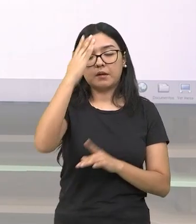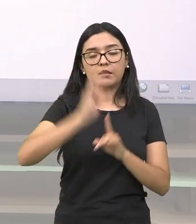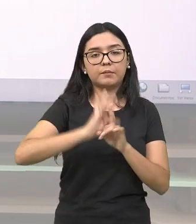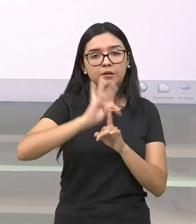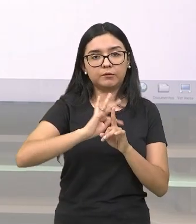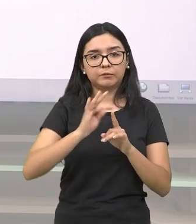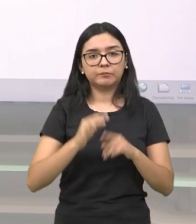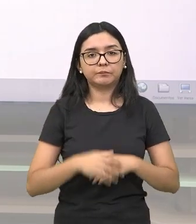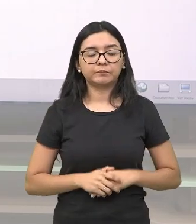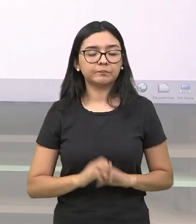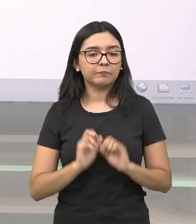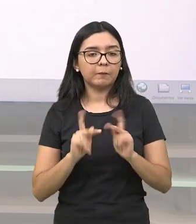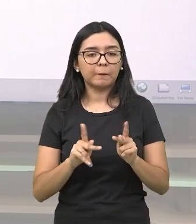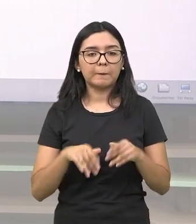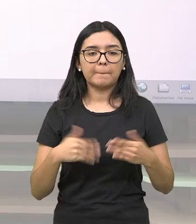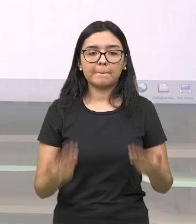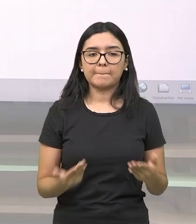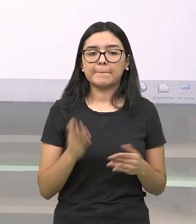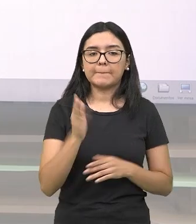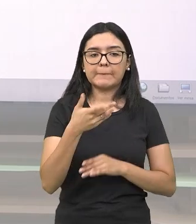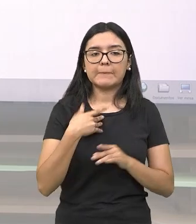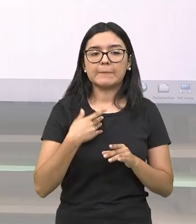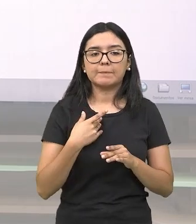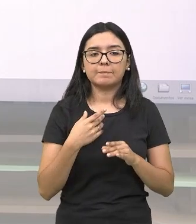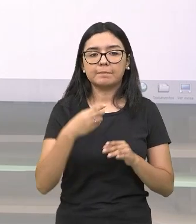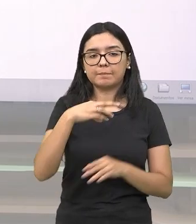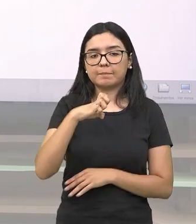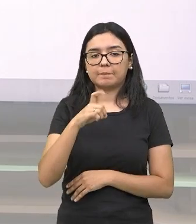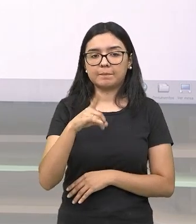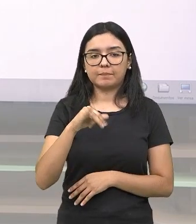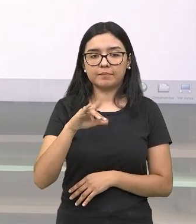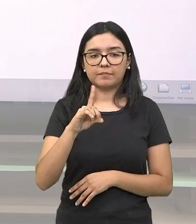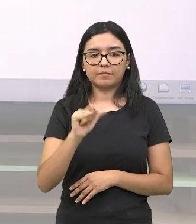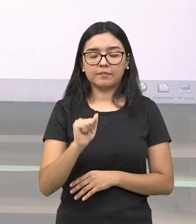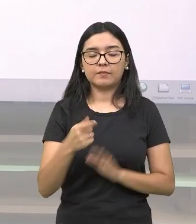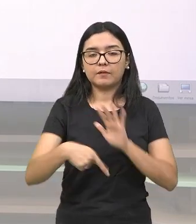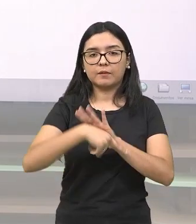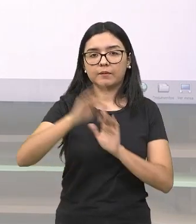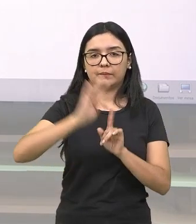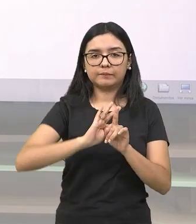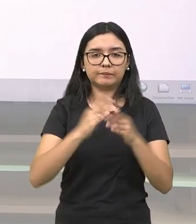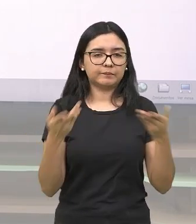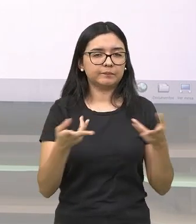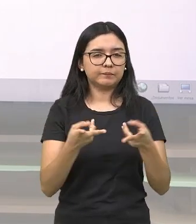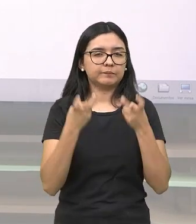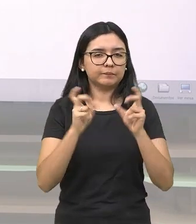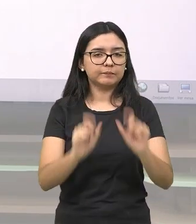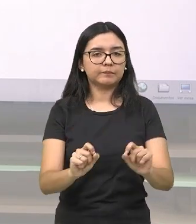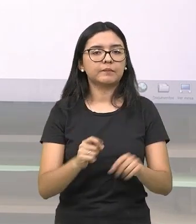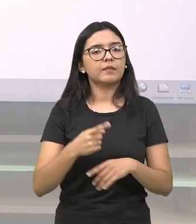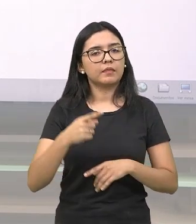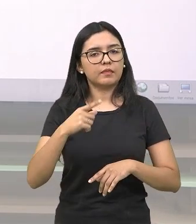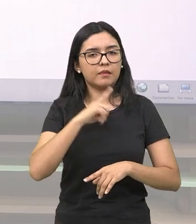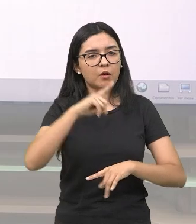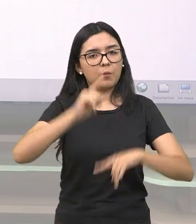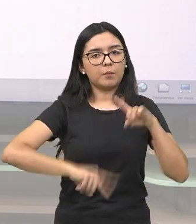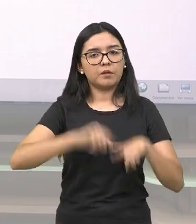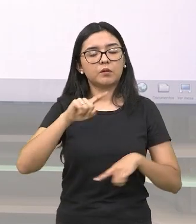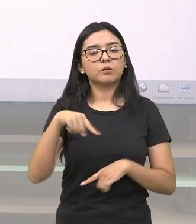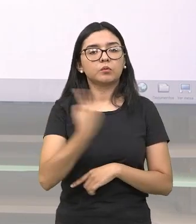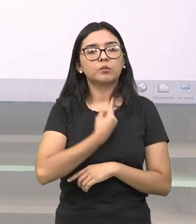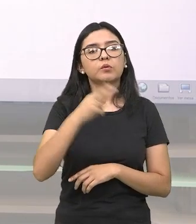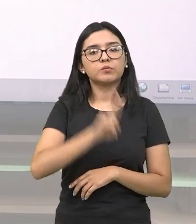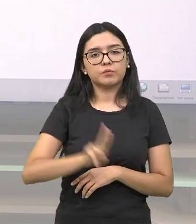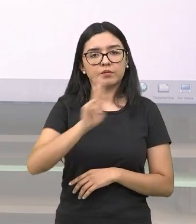medição? Bom, pessoal, falando de medida de temperatura, eu quero chamar a atenção para você que tem um instrumento que nós